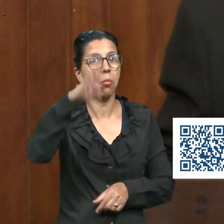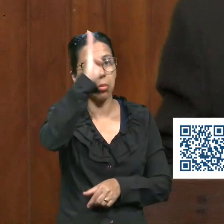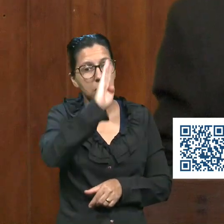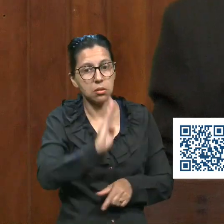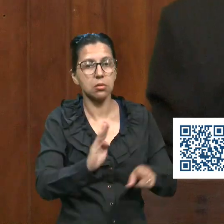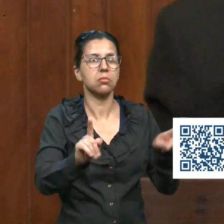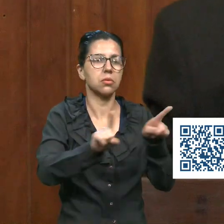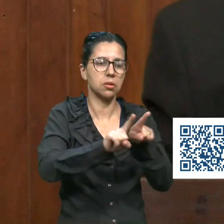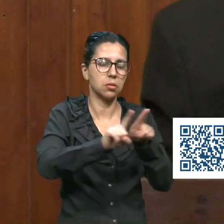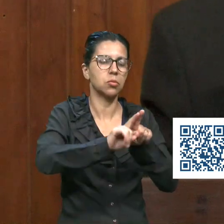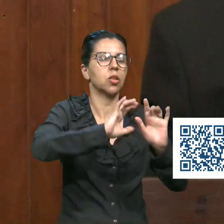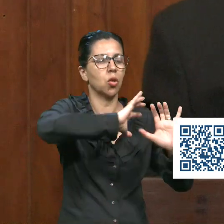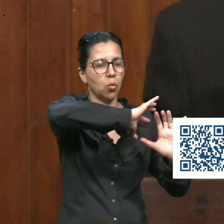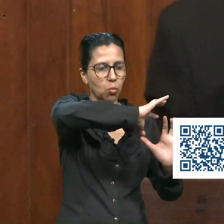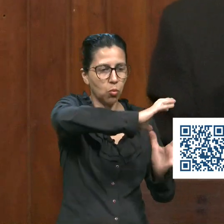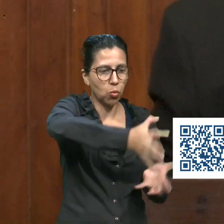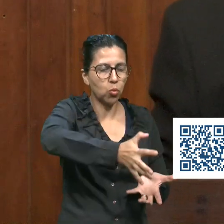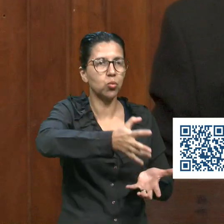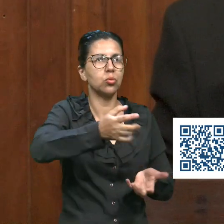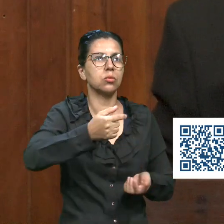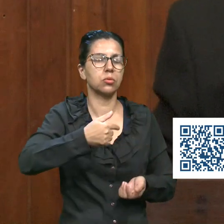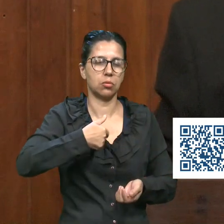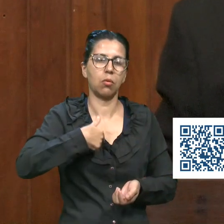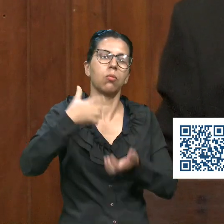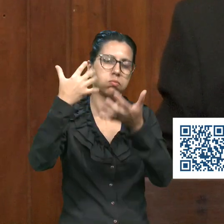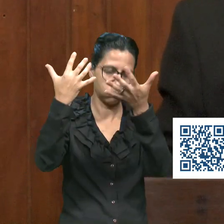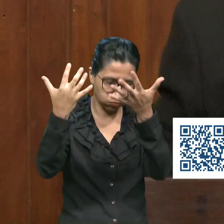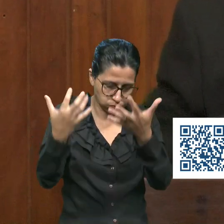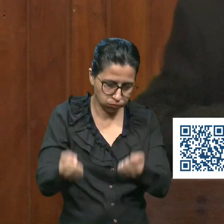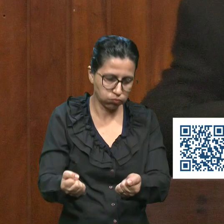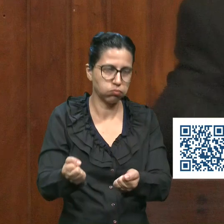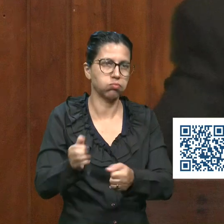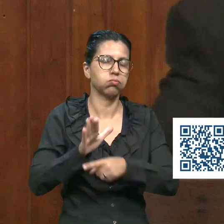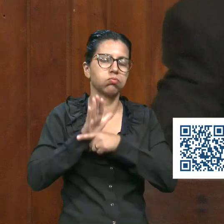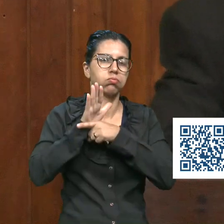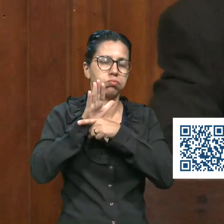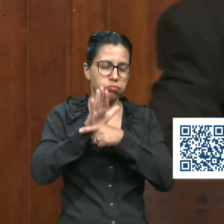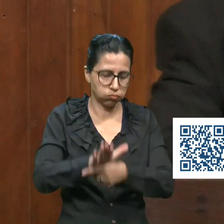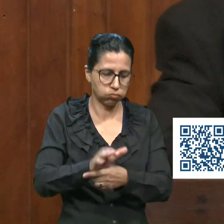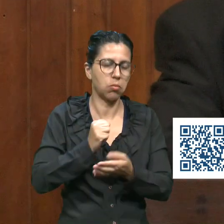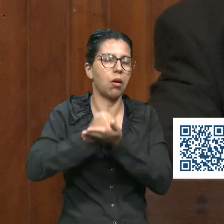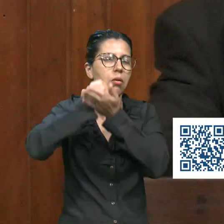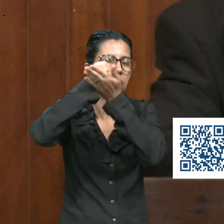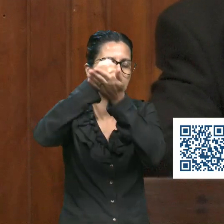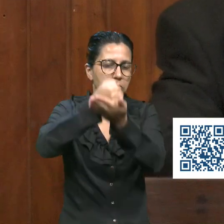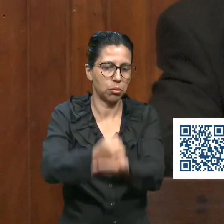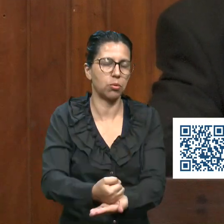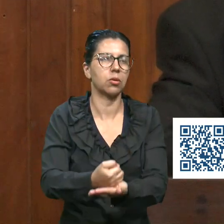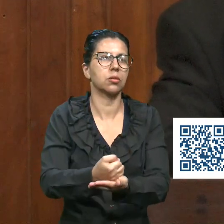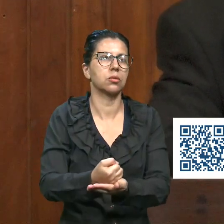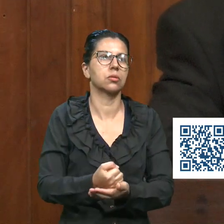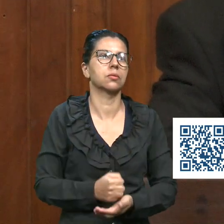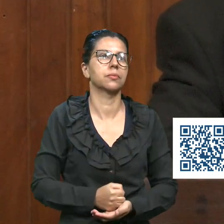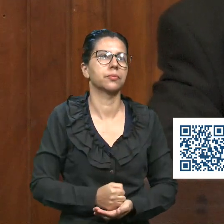mundo pode contar com o nosso apoio, porque isso não é só Marília, isso aí é o